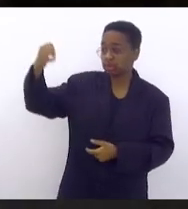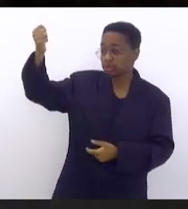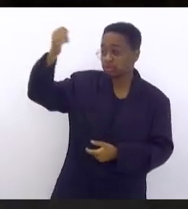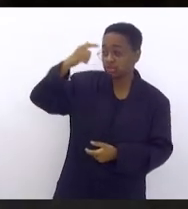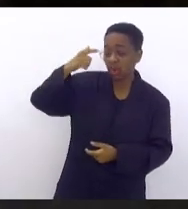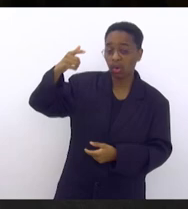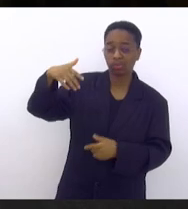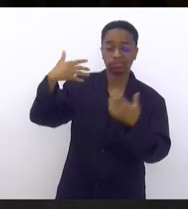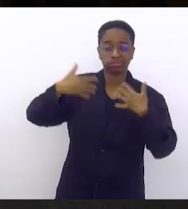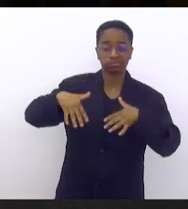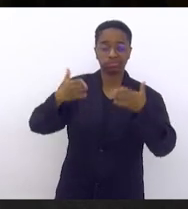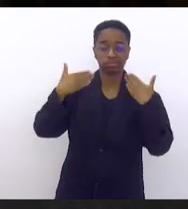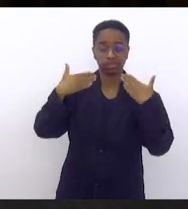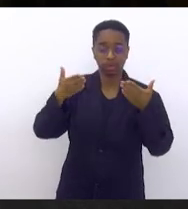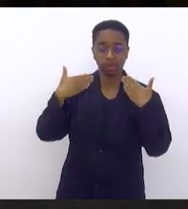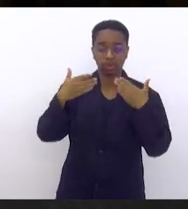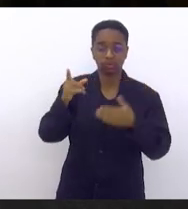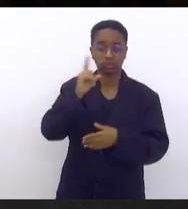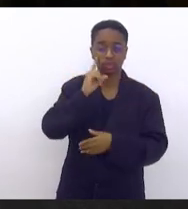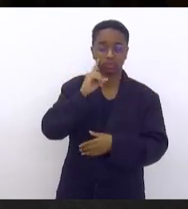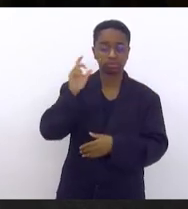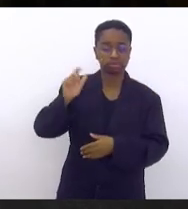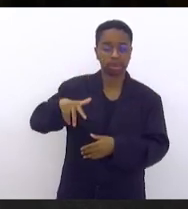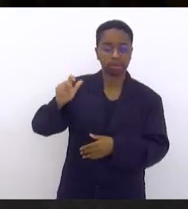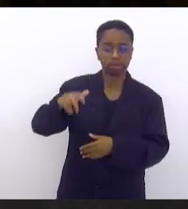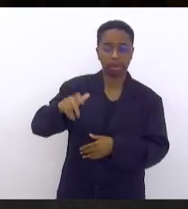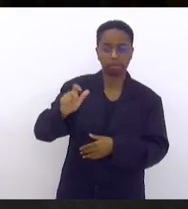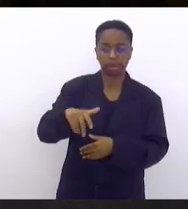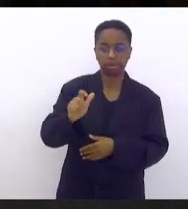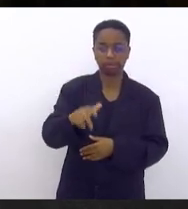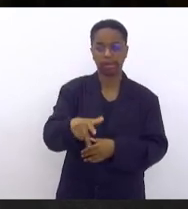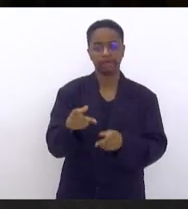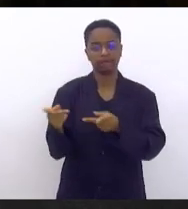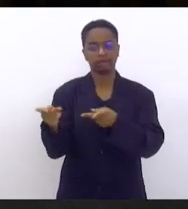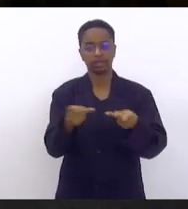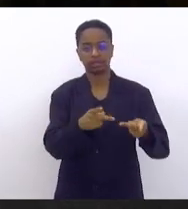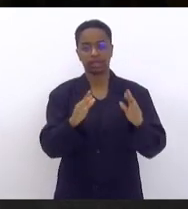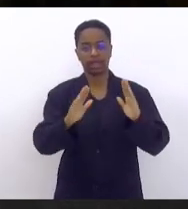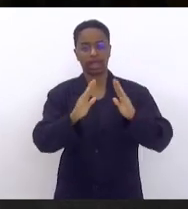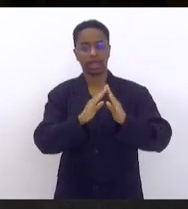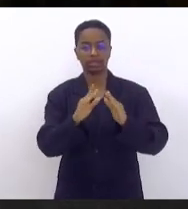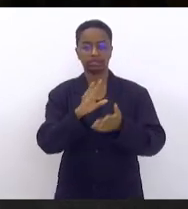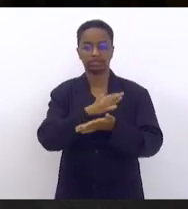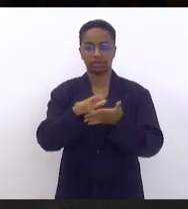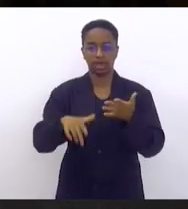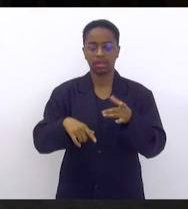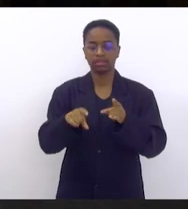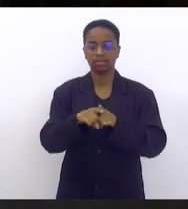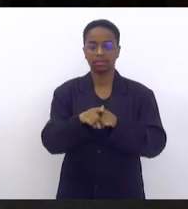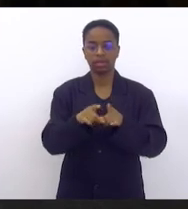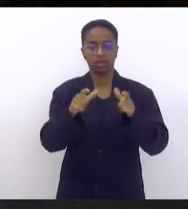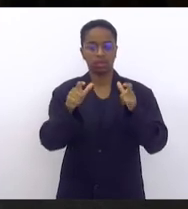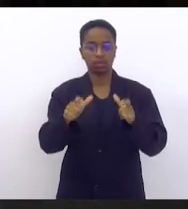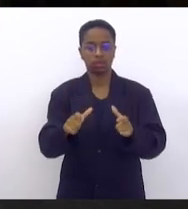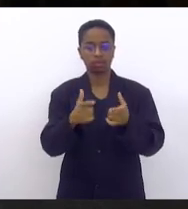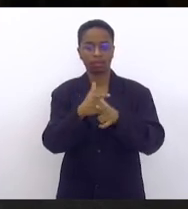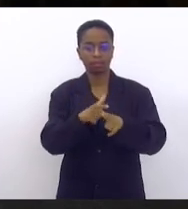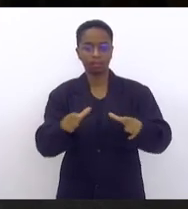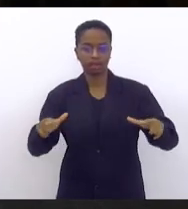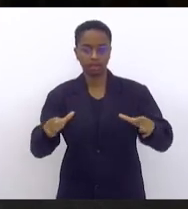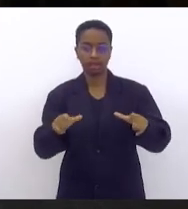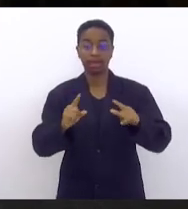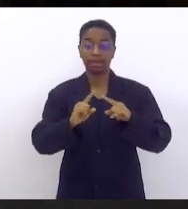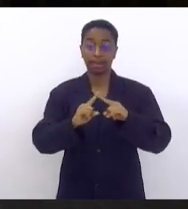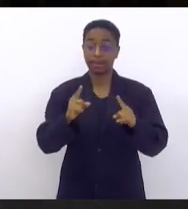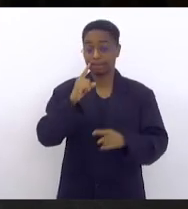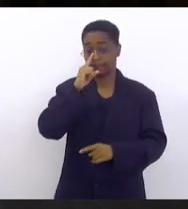no dia a dia aí, andando aí pelas ruas do Estado, visitando as casas, os domicílios, terrenos baldios, colocando a vida em risco,